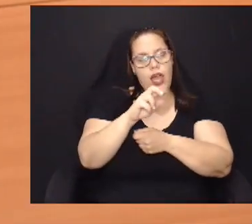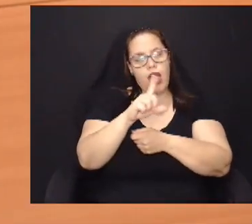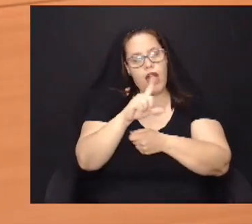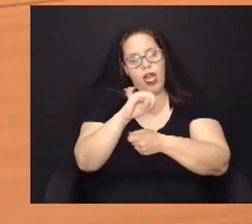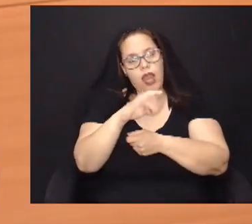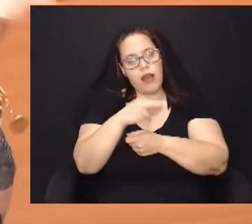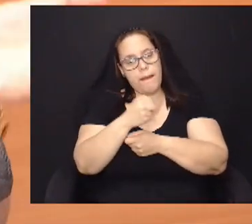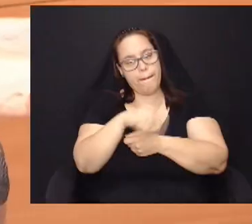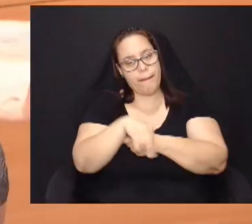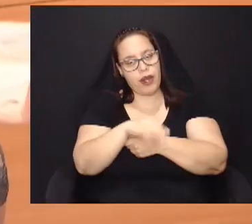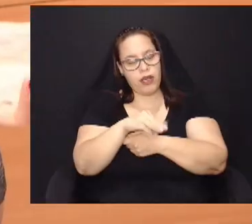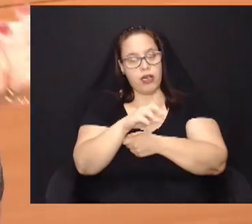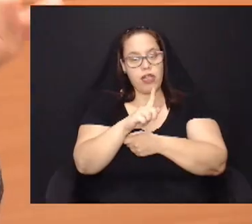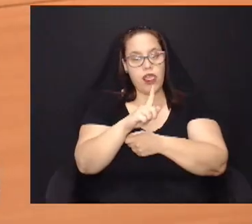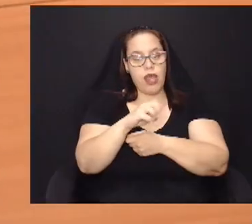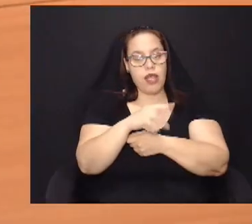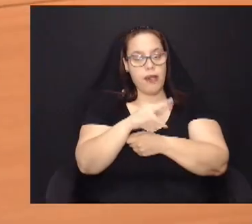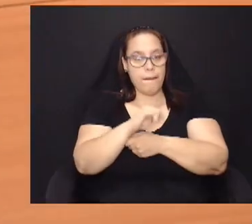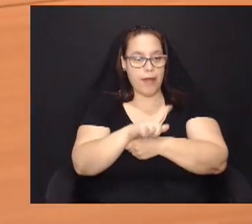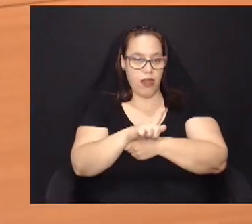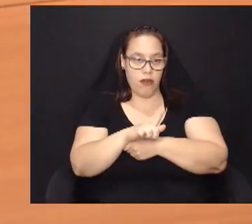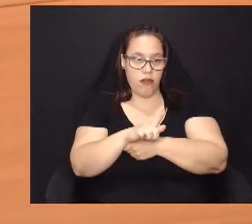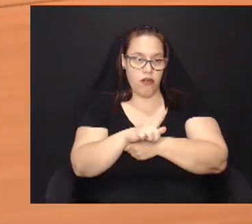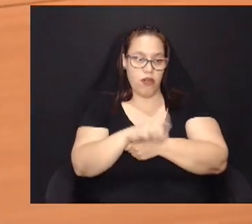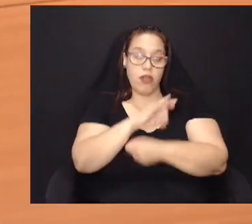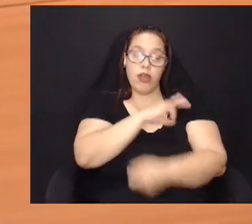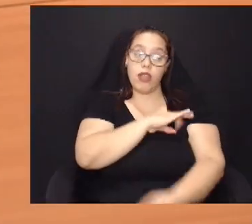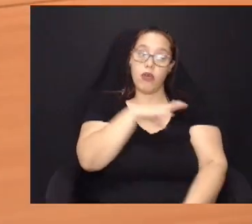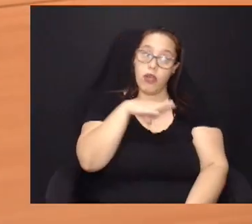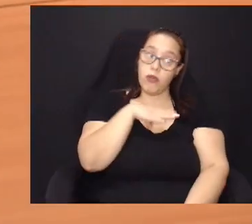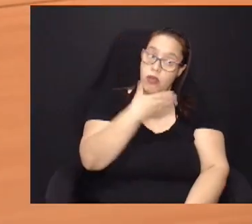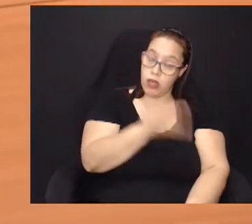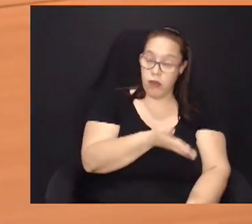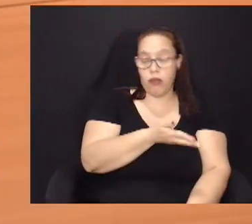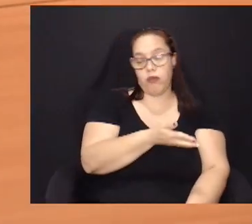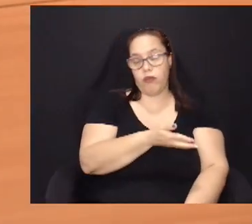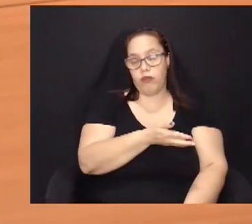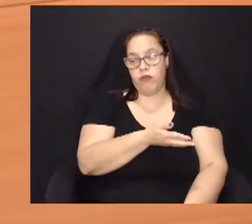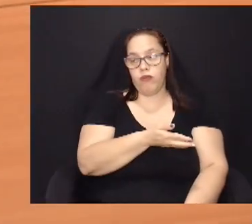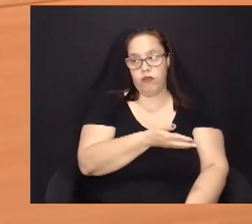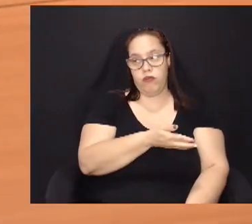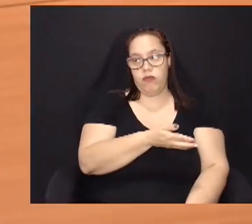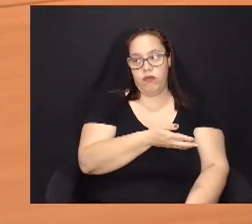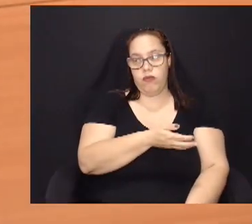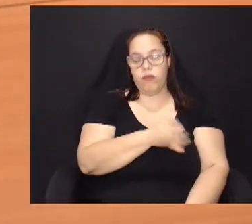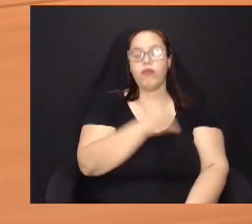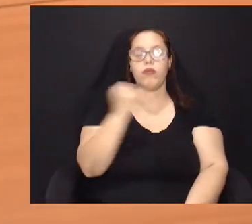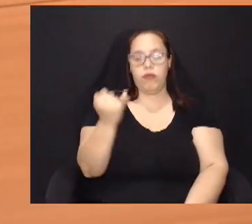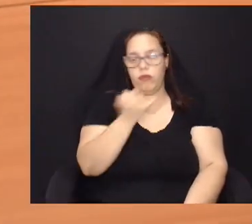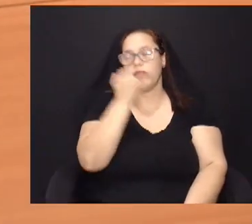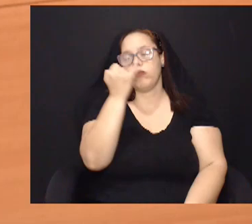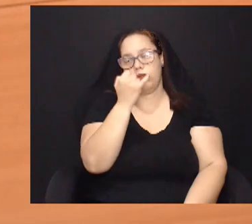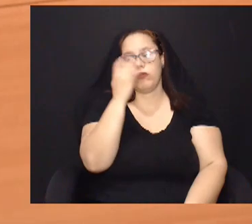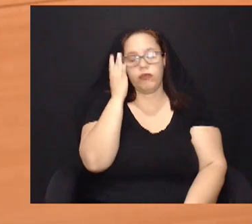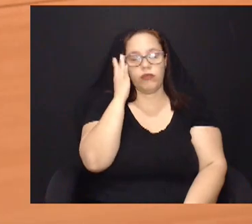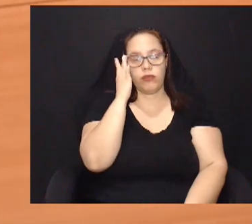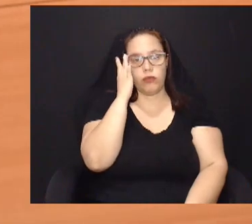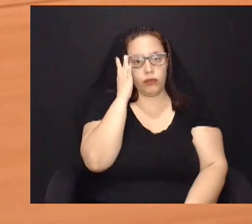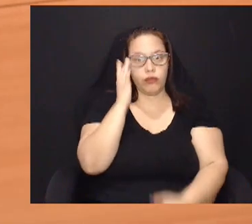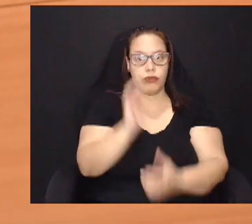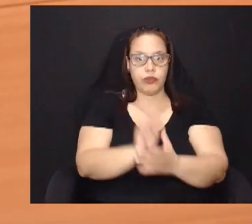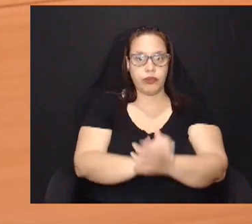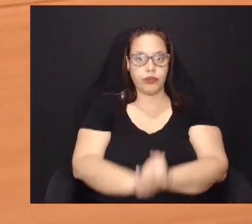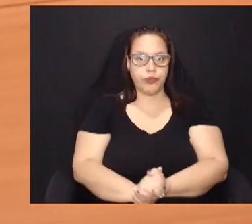decibéis, né, é de competência da Guarda Municipal. E eu acho que é importante também trazer a Guarda para que vocês possam,